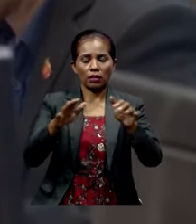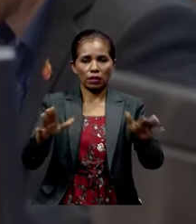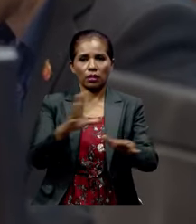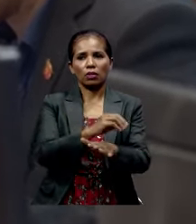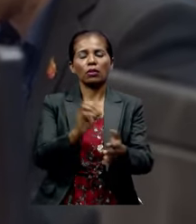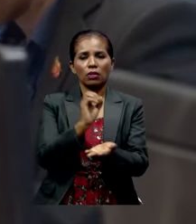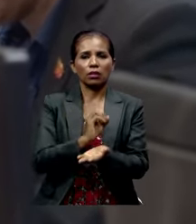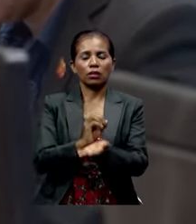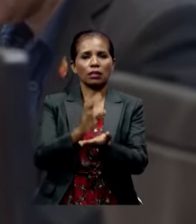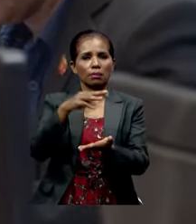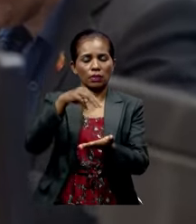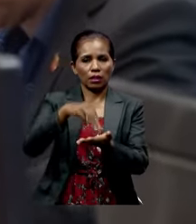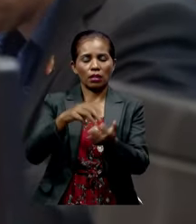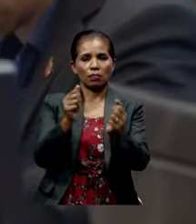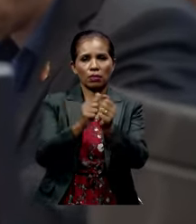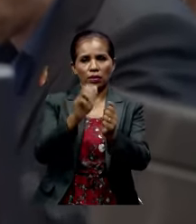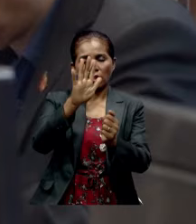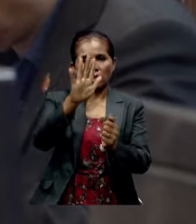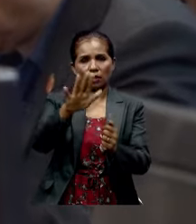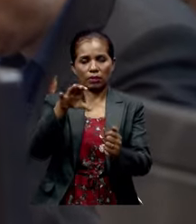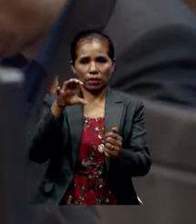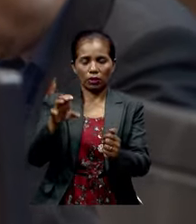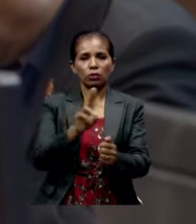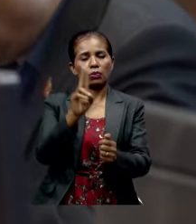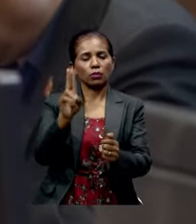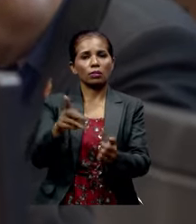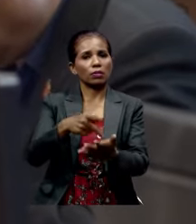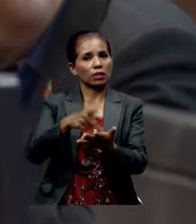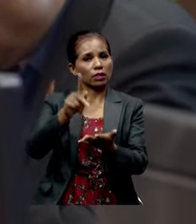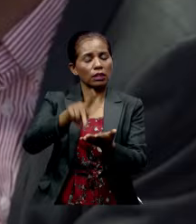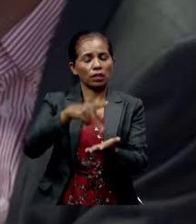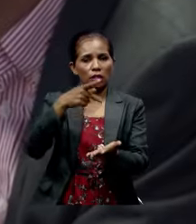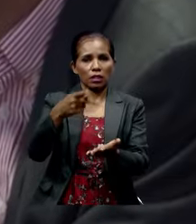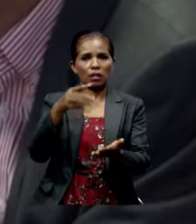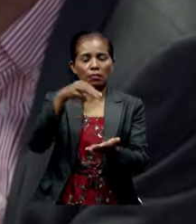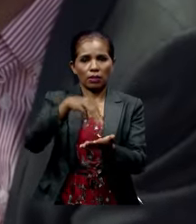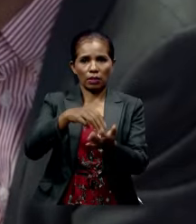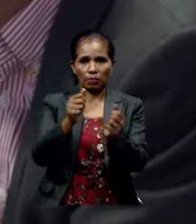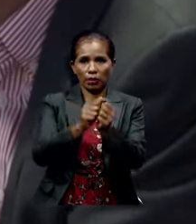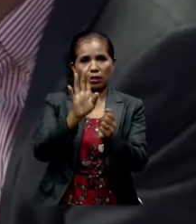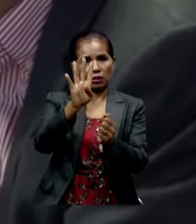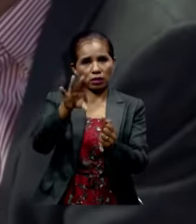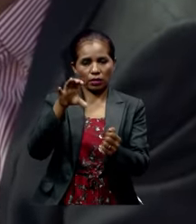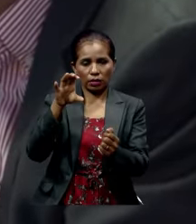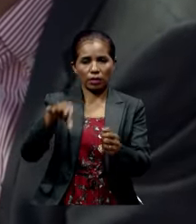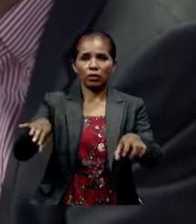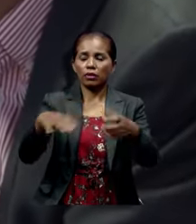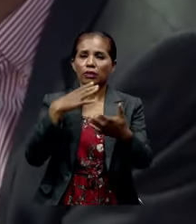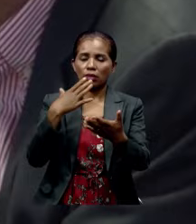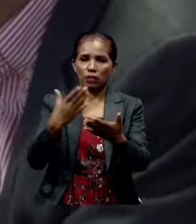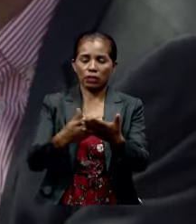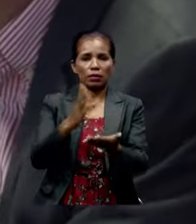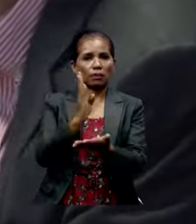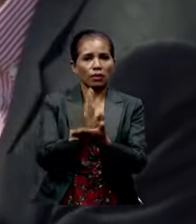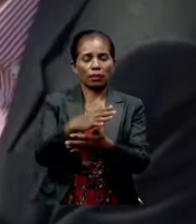raio a milhão basic atos lima, usa ba salário no vencimento, milhão basic atos hat, ba bens no serviço, milhão basic